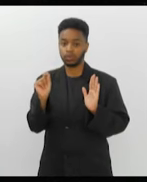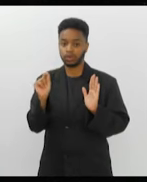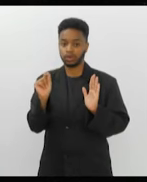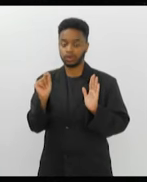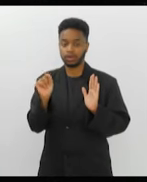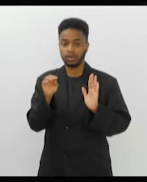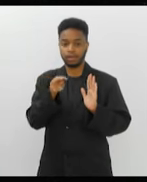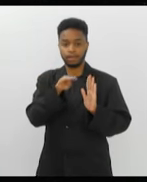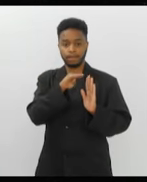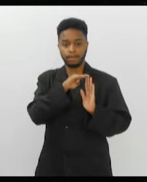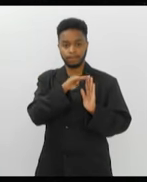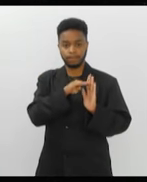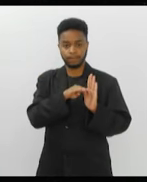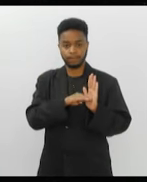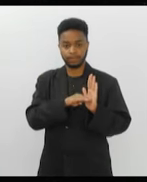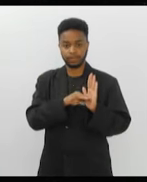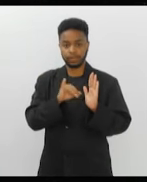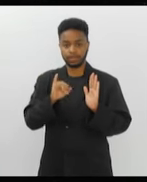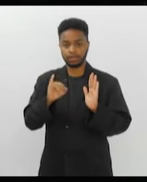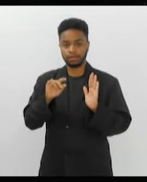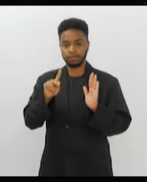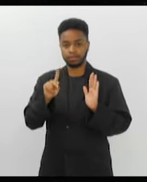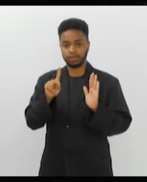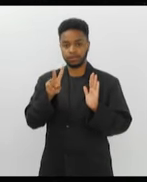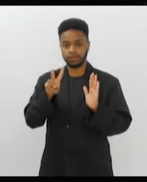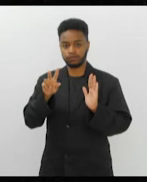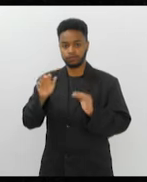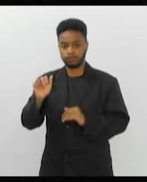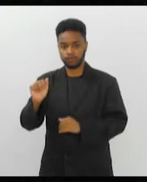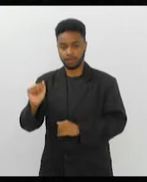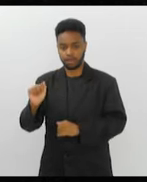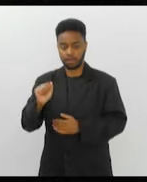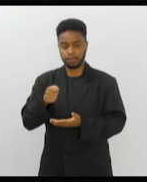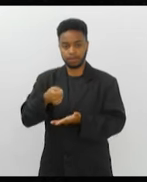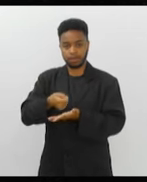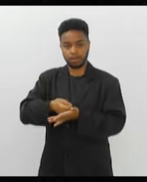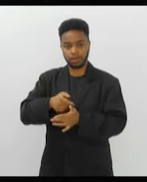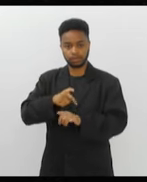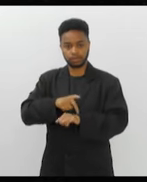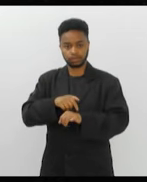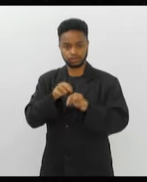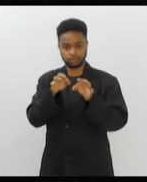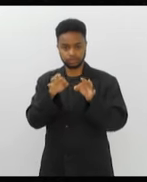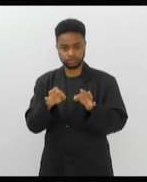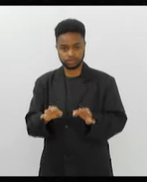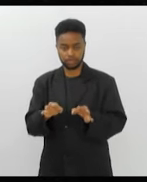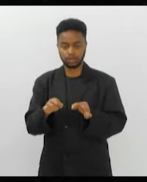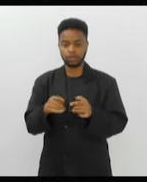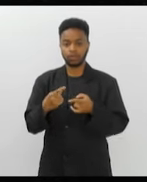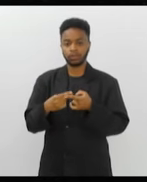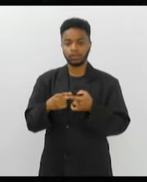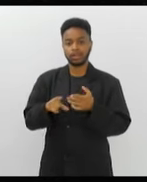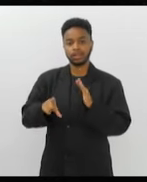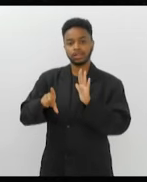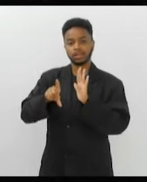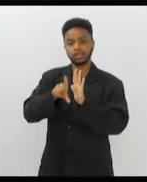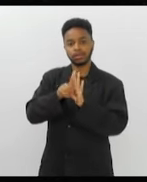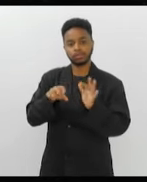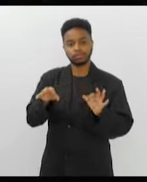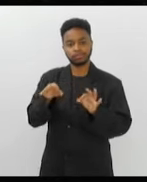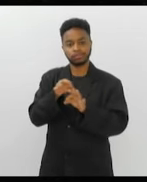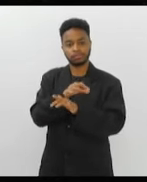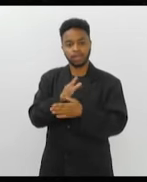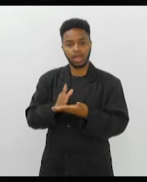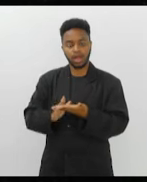programa IPVA em dia. Lei aprovada por esta